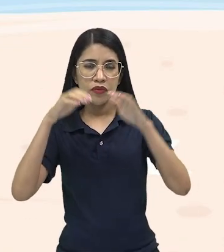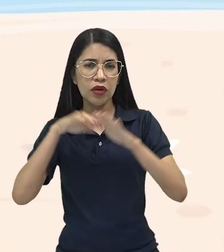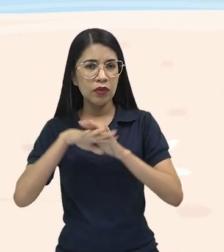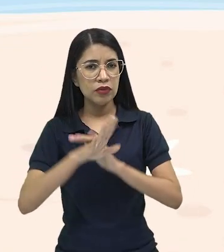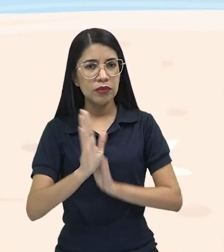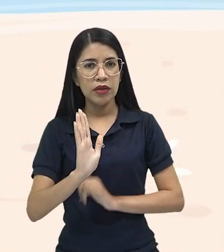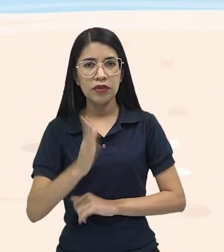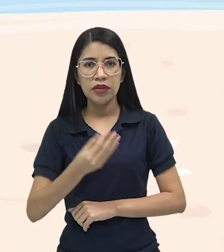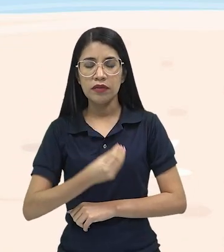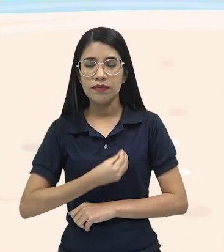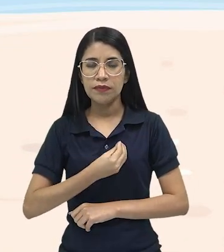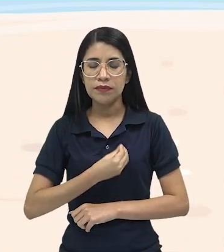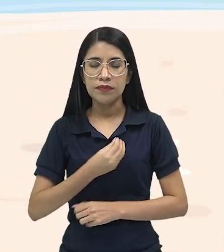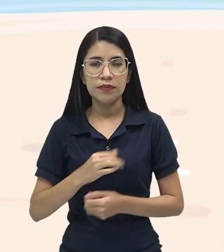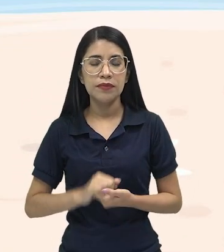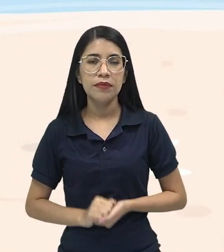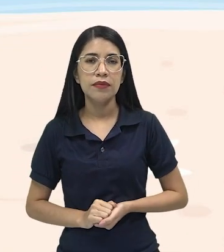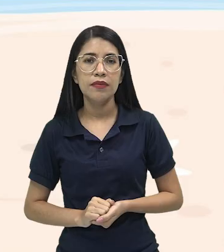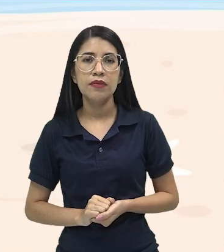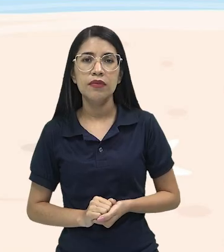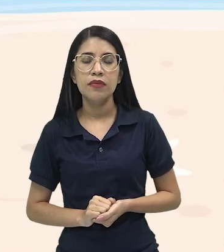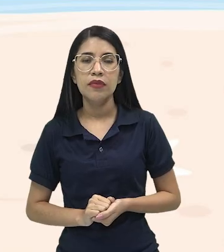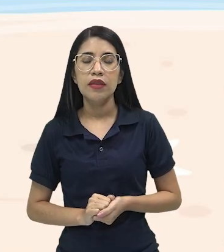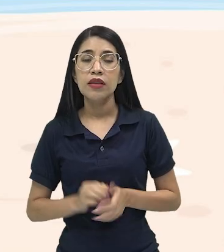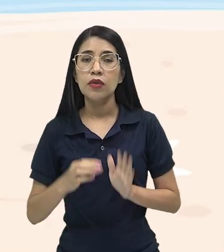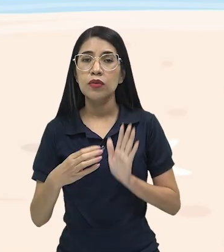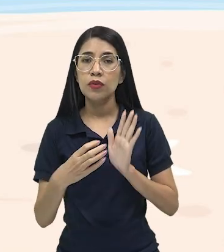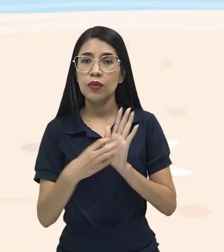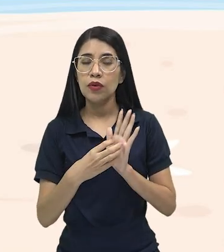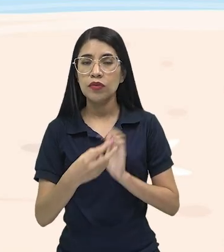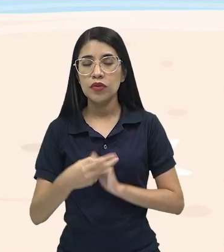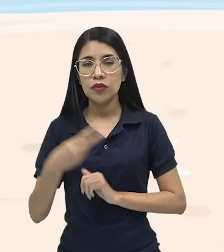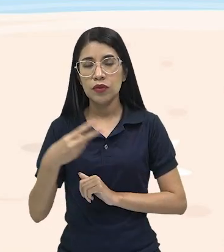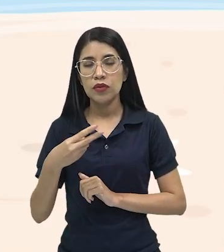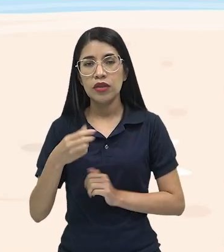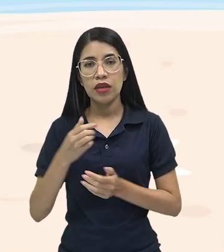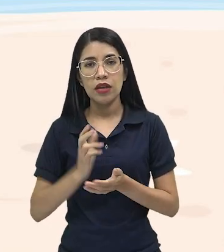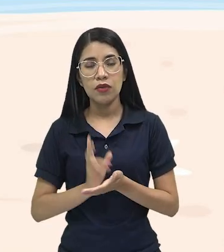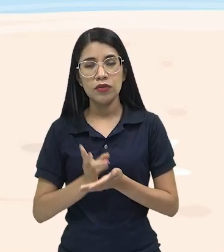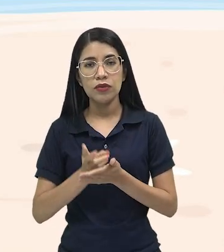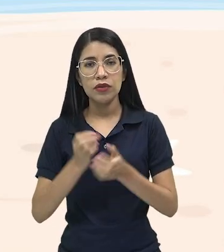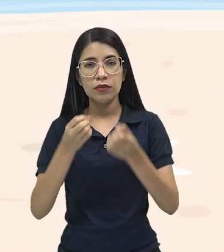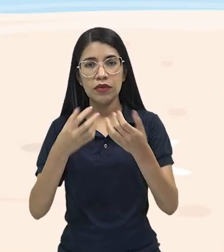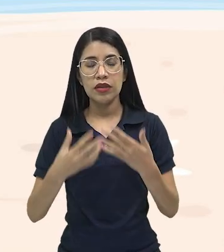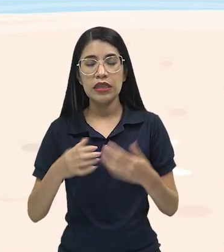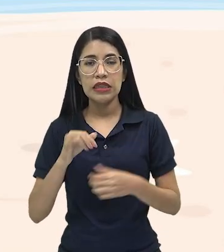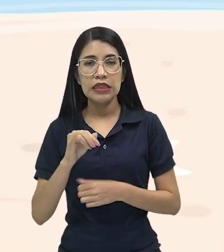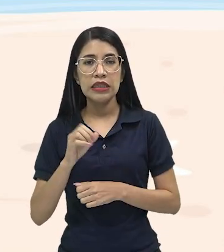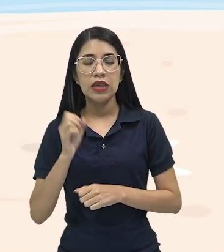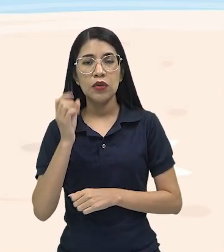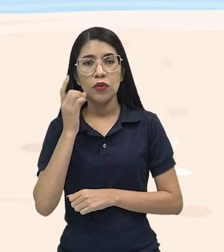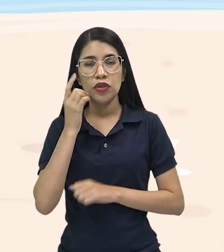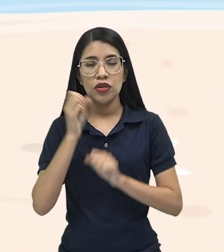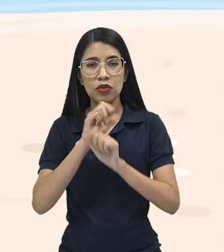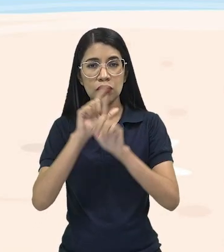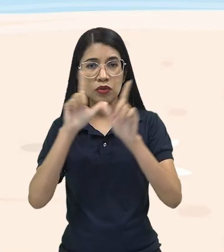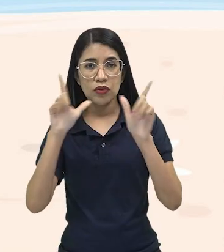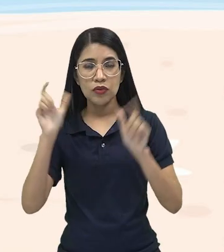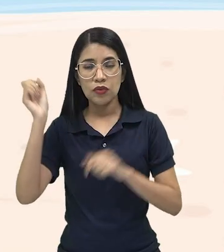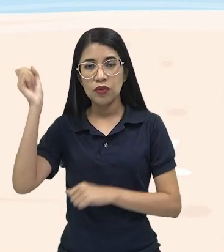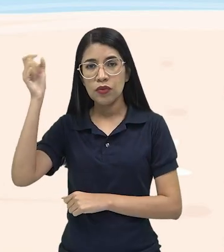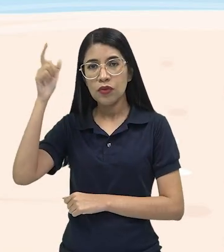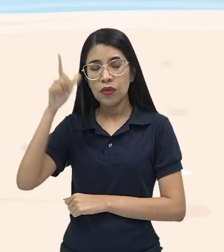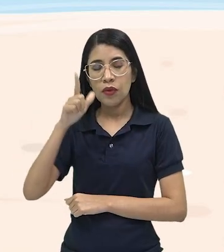habituados, E aí, na segunda estrofe do poema, ele continua: fosse uma manhã de sol, o índio